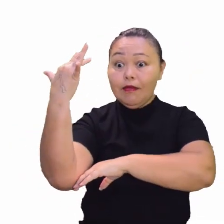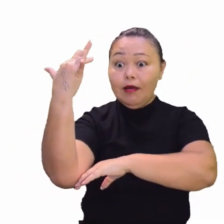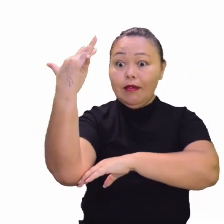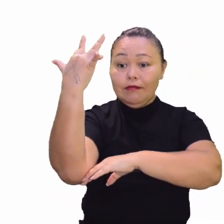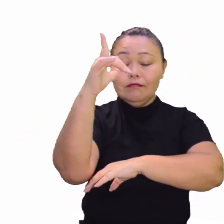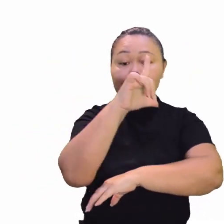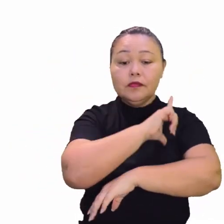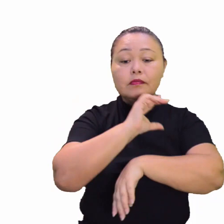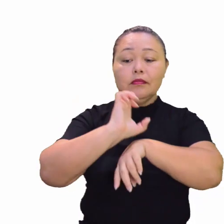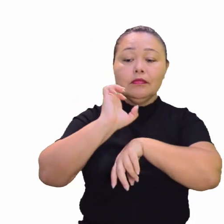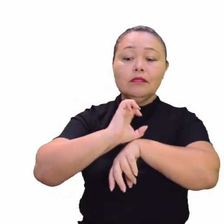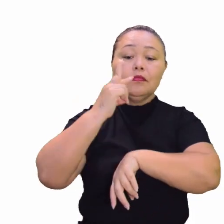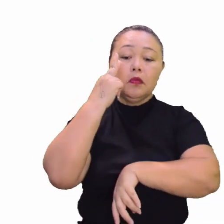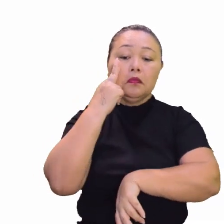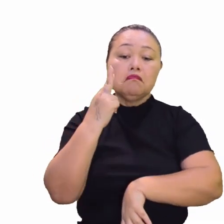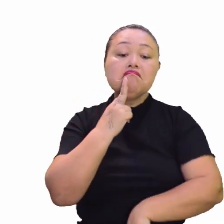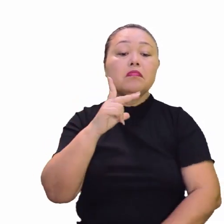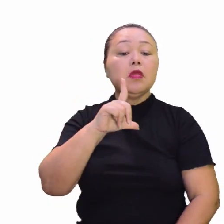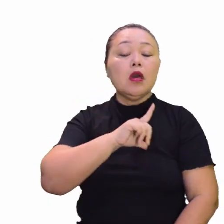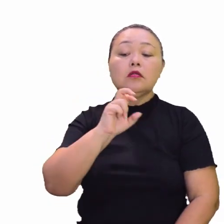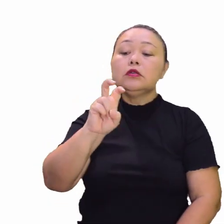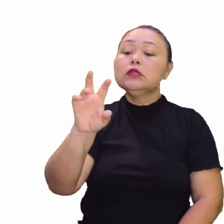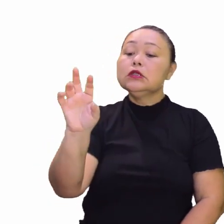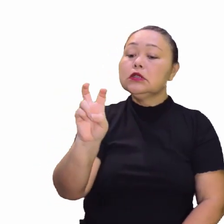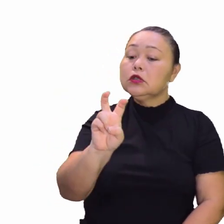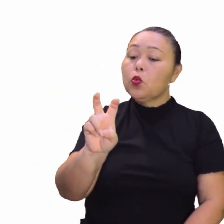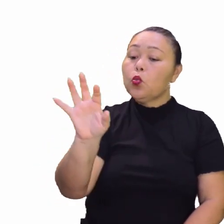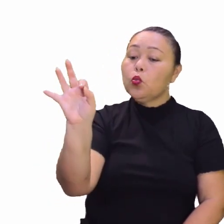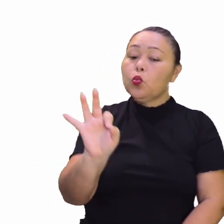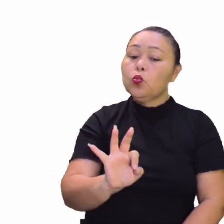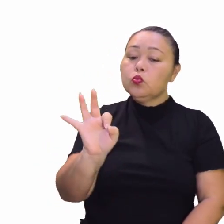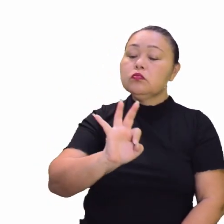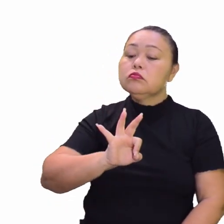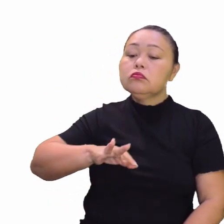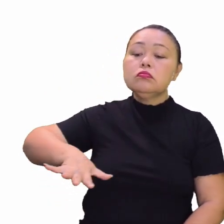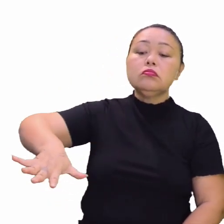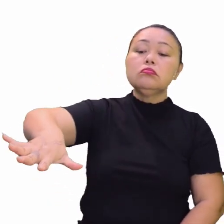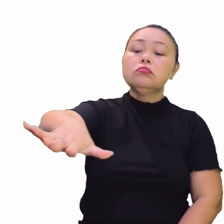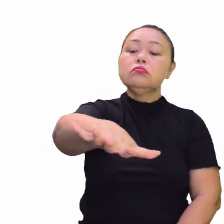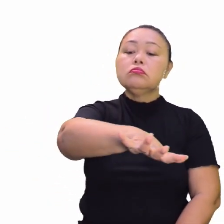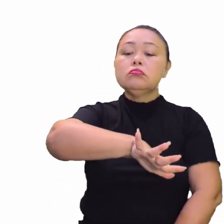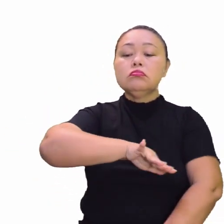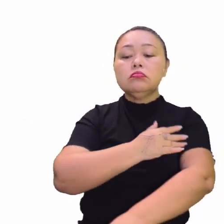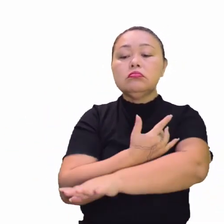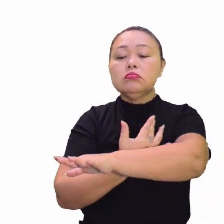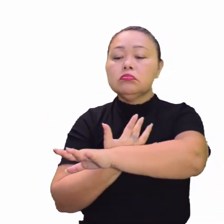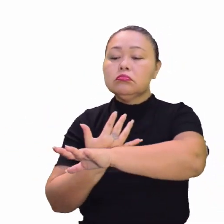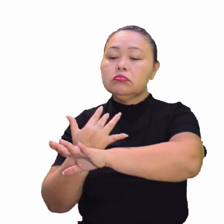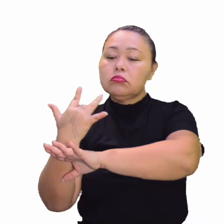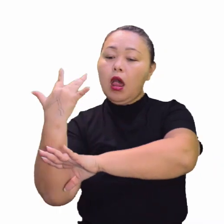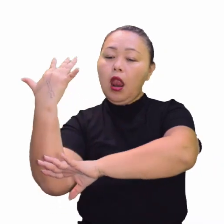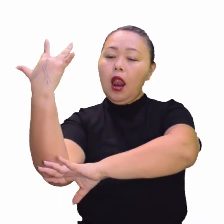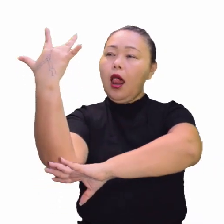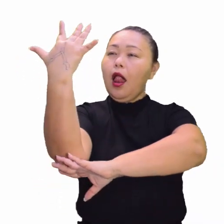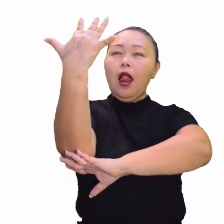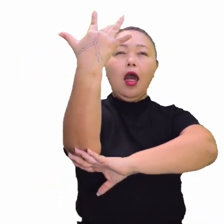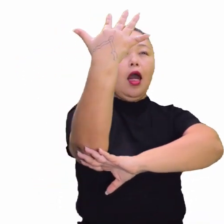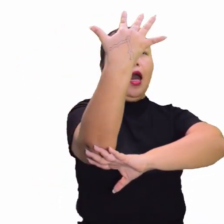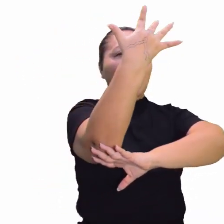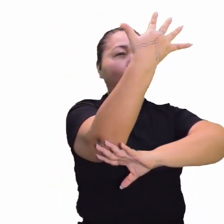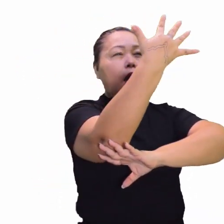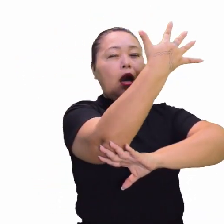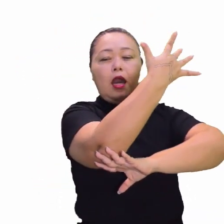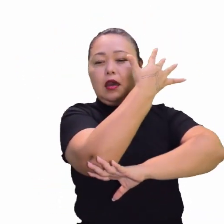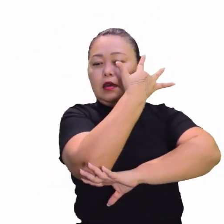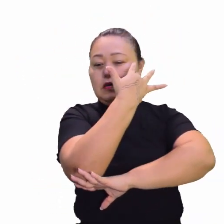Rondônia, ocupando aí 55% da área total do estado de Rondônia. Quando a gente fala de